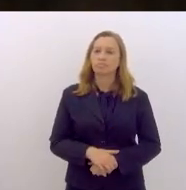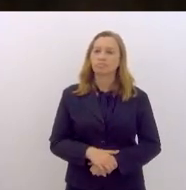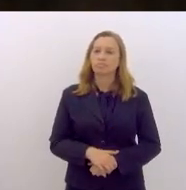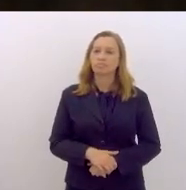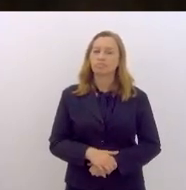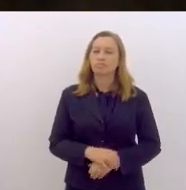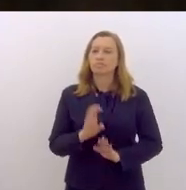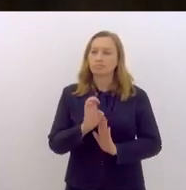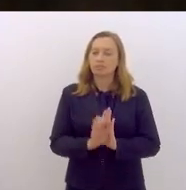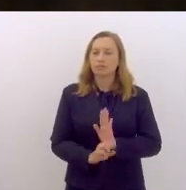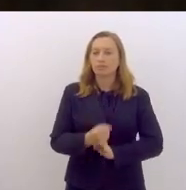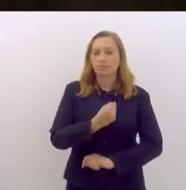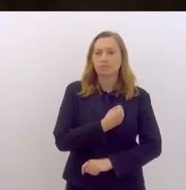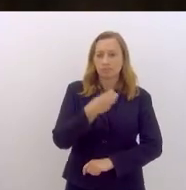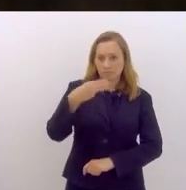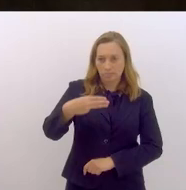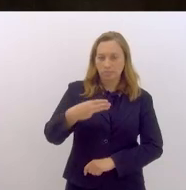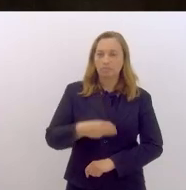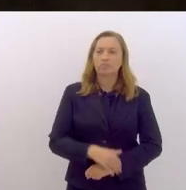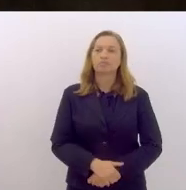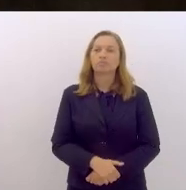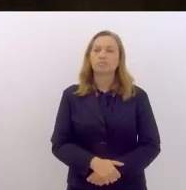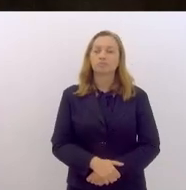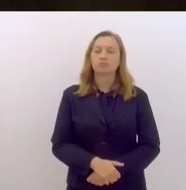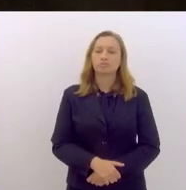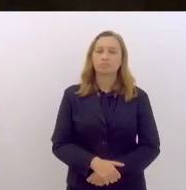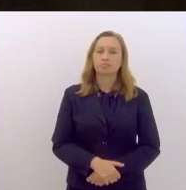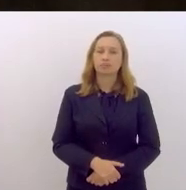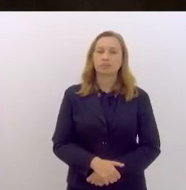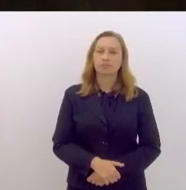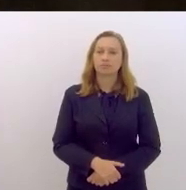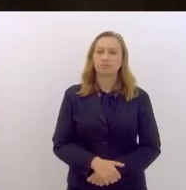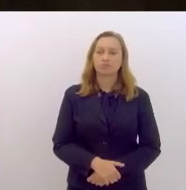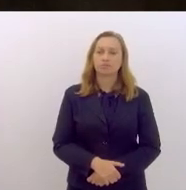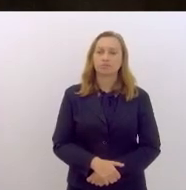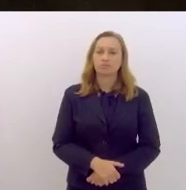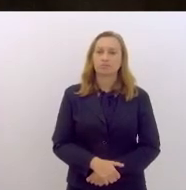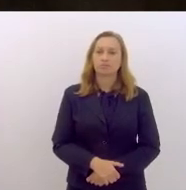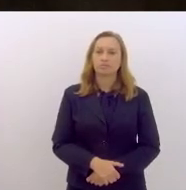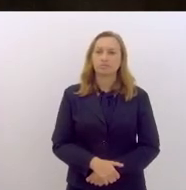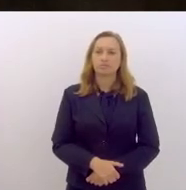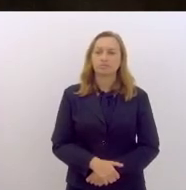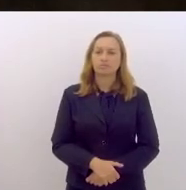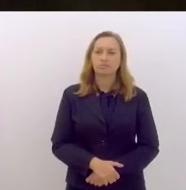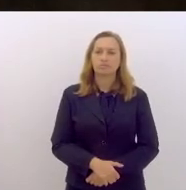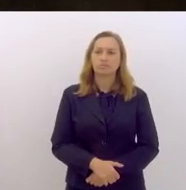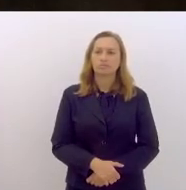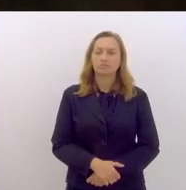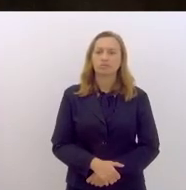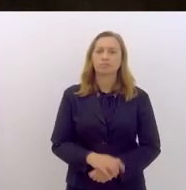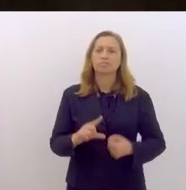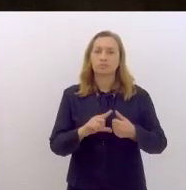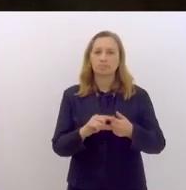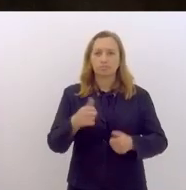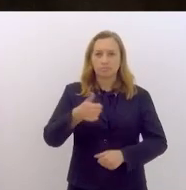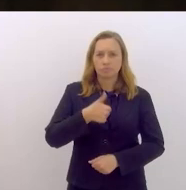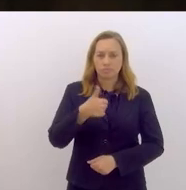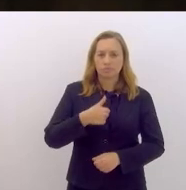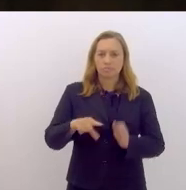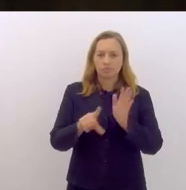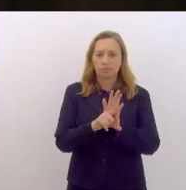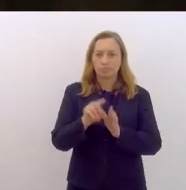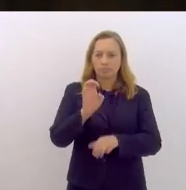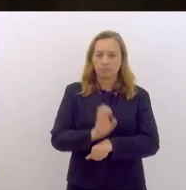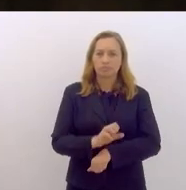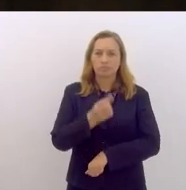da emenda número 3, que passa a ser a seguinte: o artigo 1º da Lei